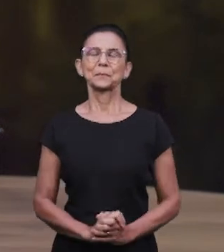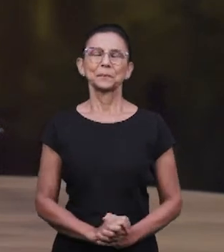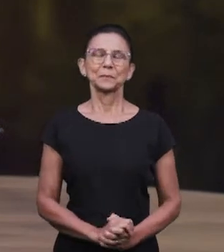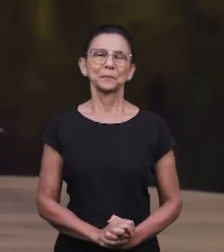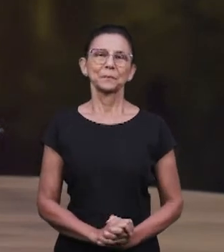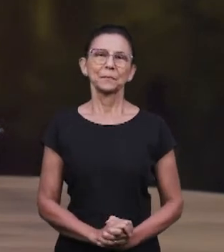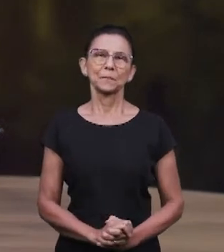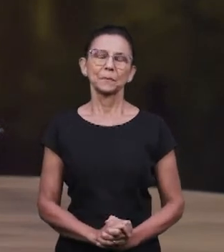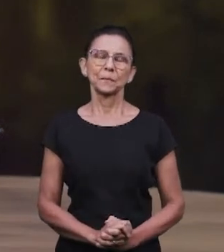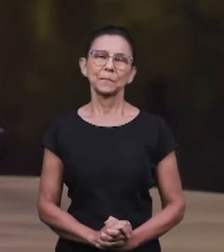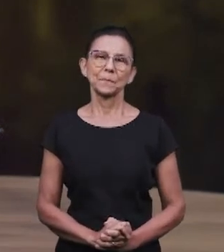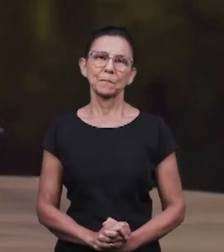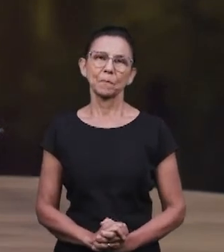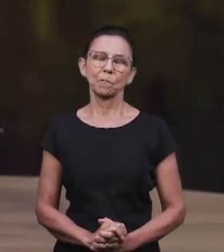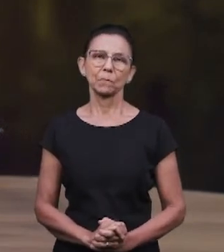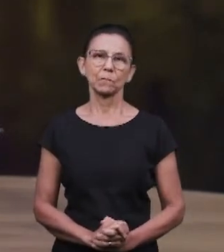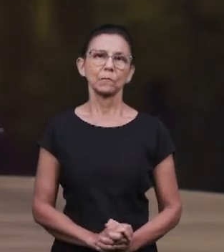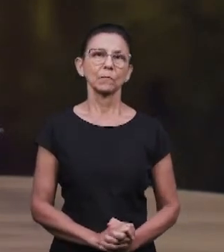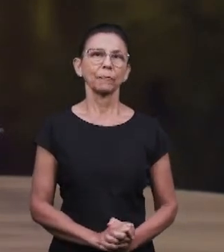Bem,